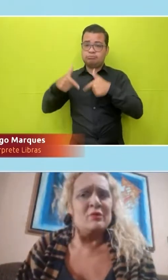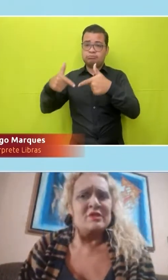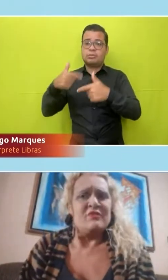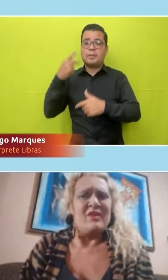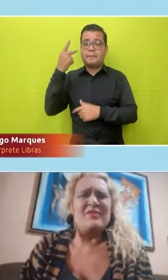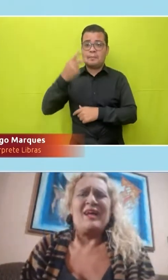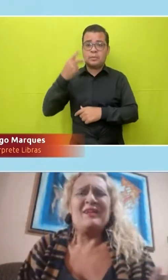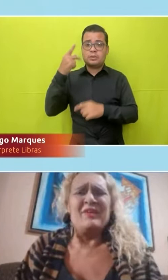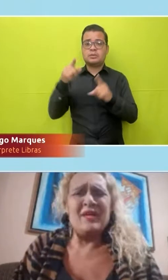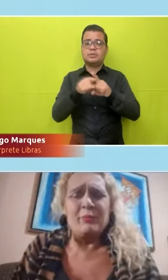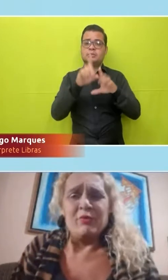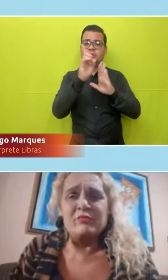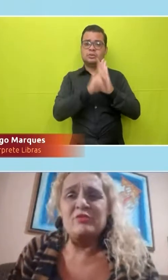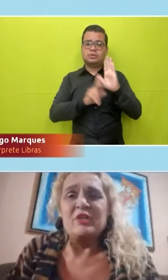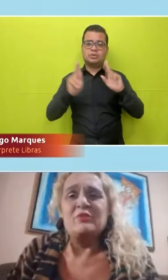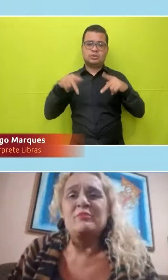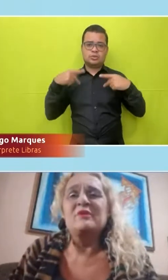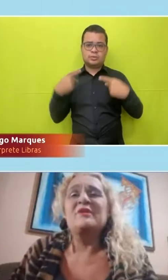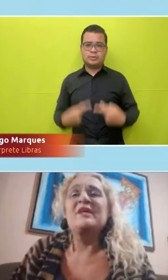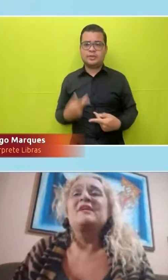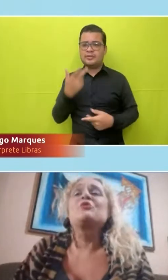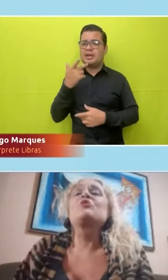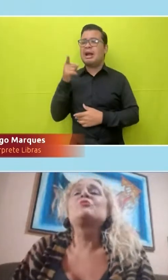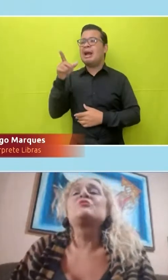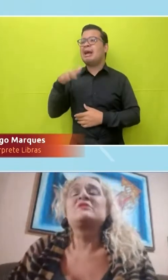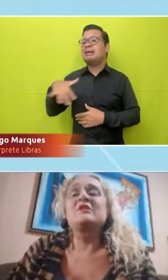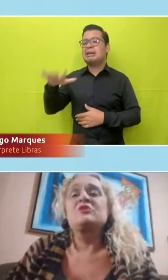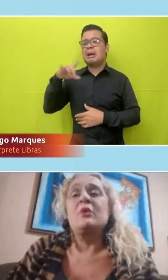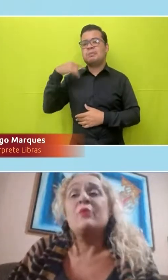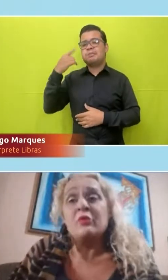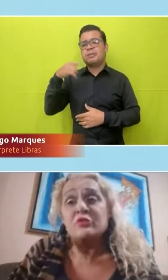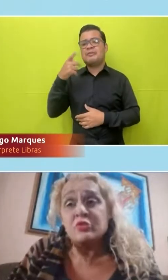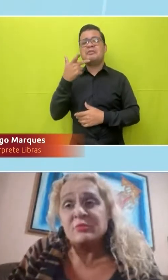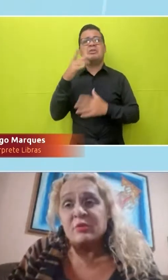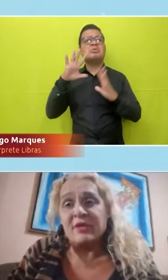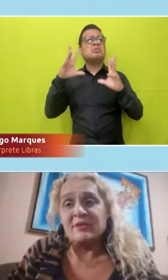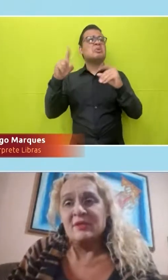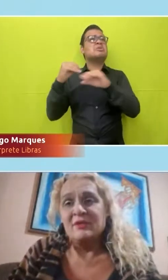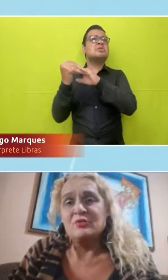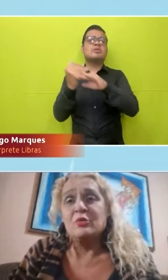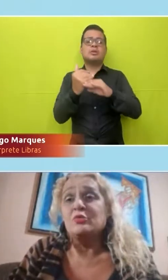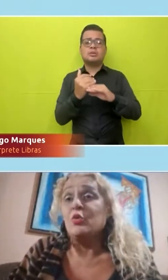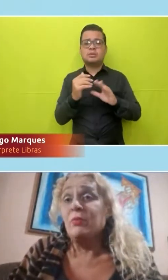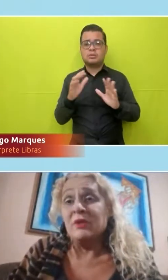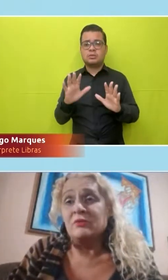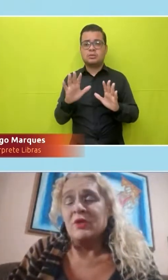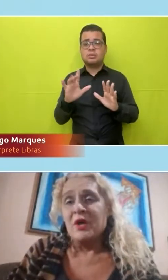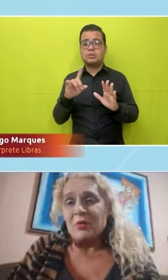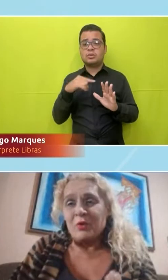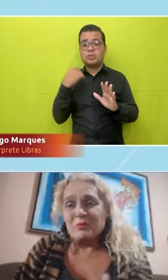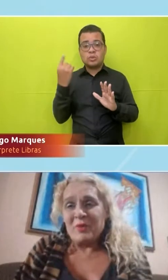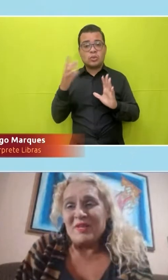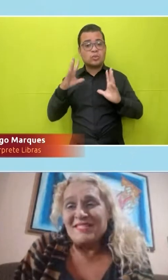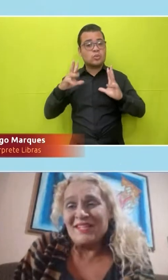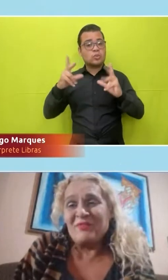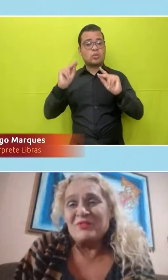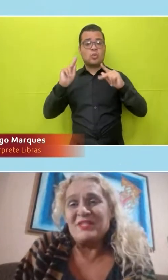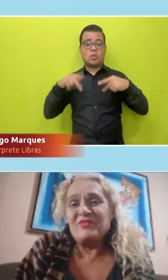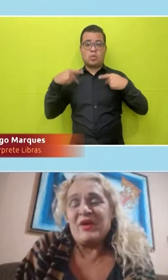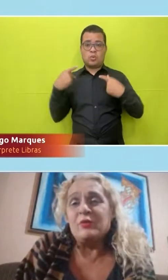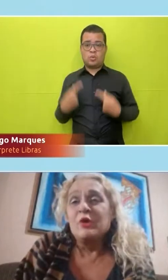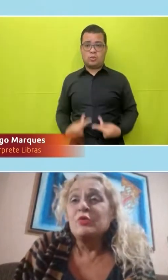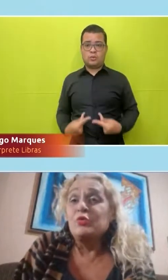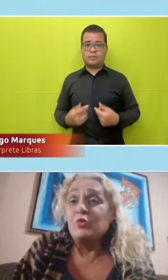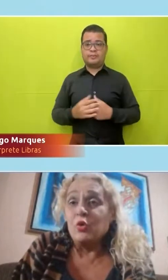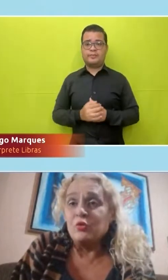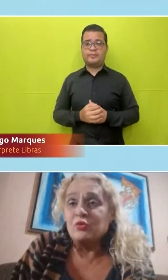primeira coisa que vem é, lá vem aquele povo do direito humano querer que todo mundo seja igual. Não, nós somos iguais, somos humanos. Quando me apresenta, vocês